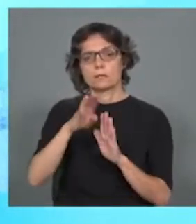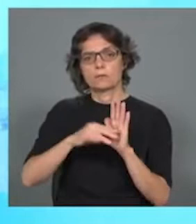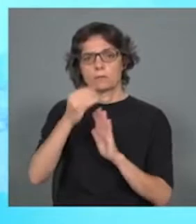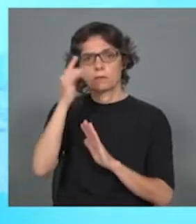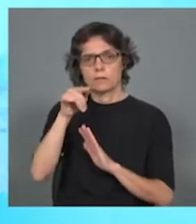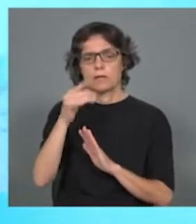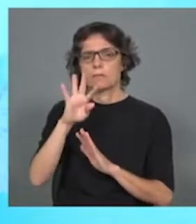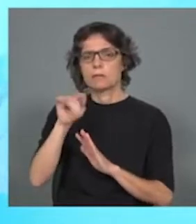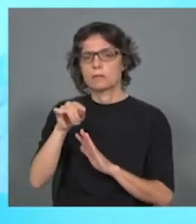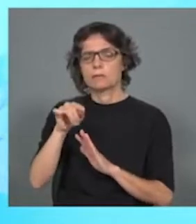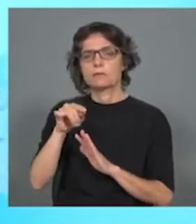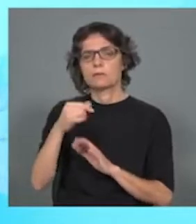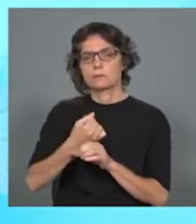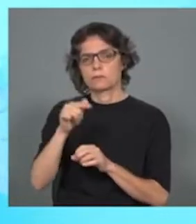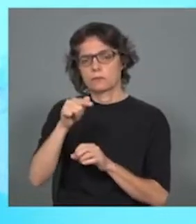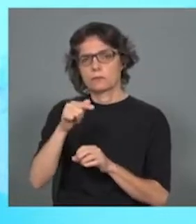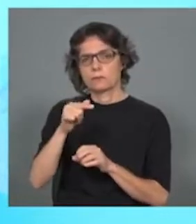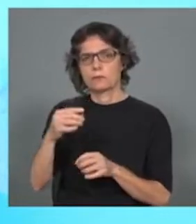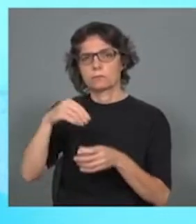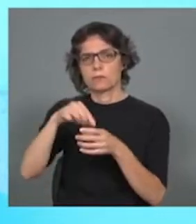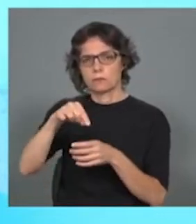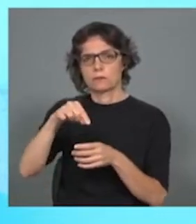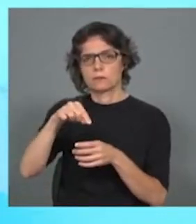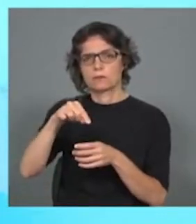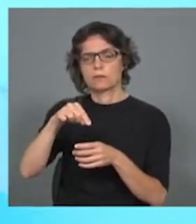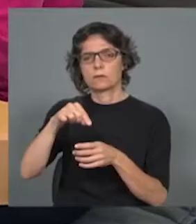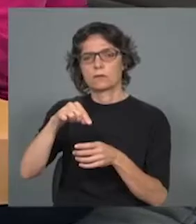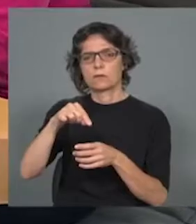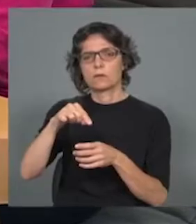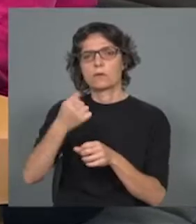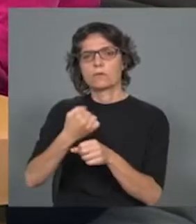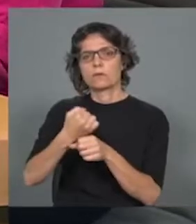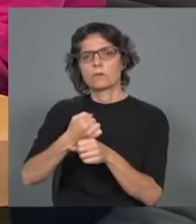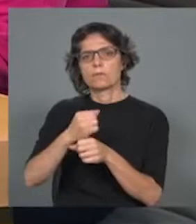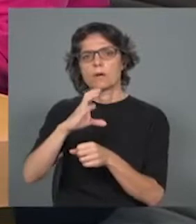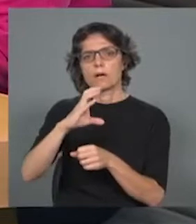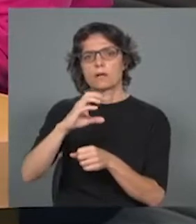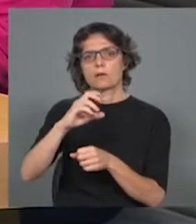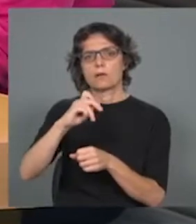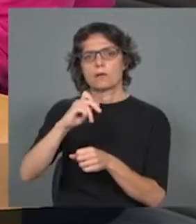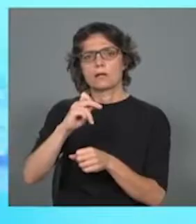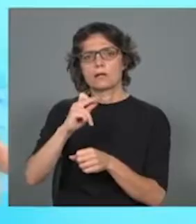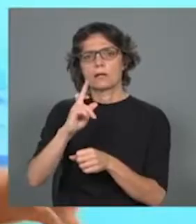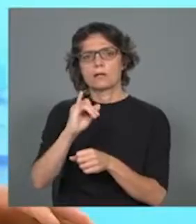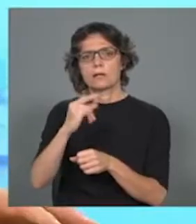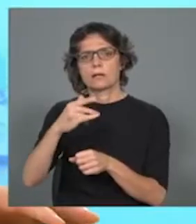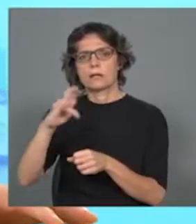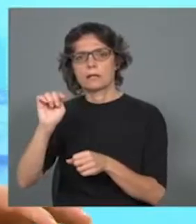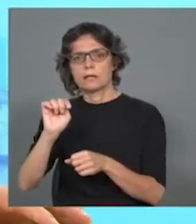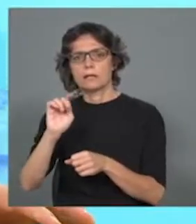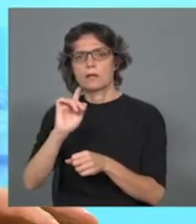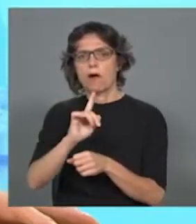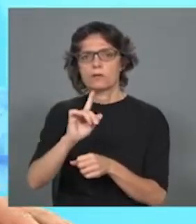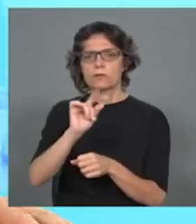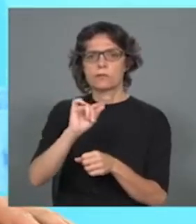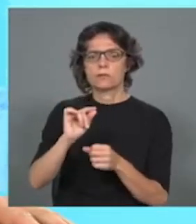surgiu, Rita Valadas, esta ação enquadra-se em que trabalho da Caritas e, sobretudo, na identificação de um problema que